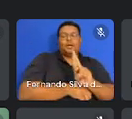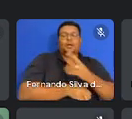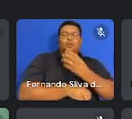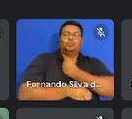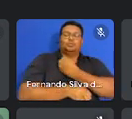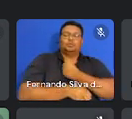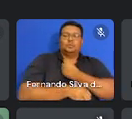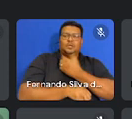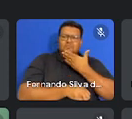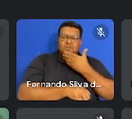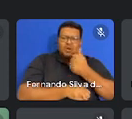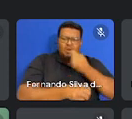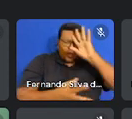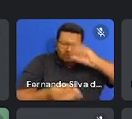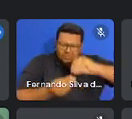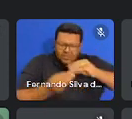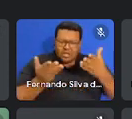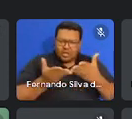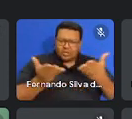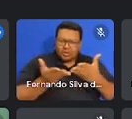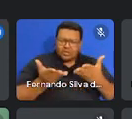Melhorou a compreensão, Silvânia?